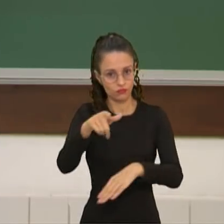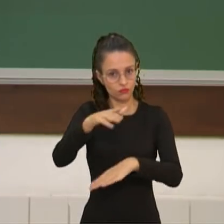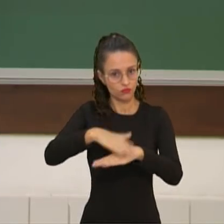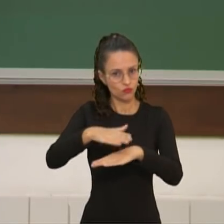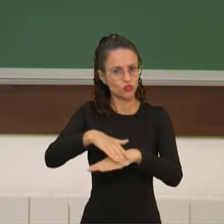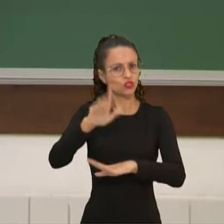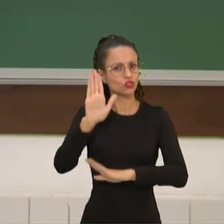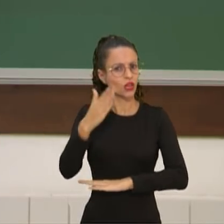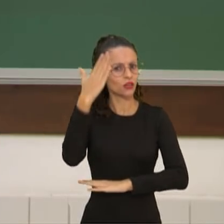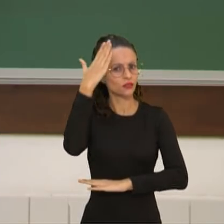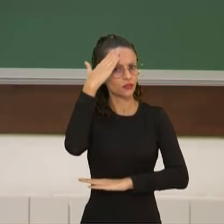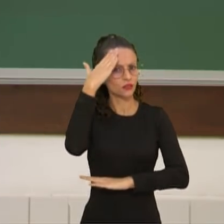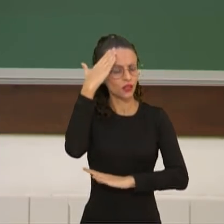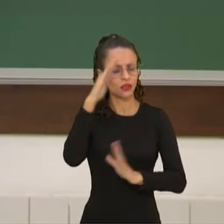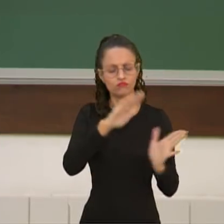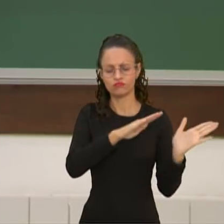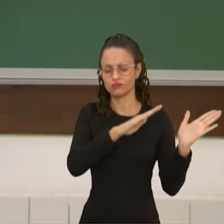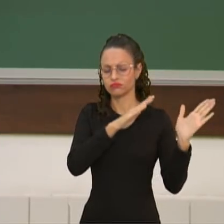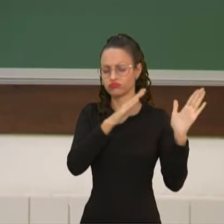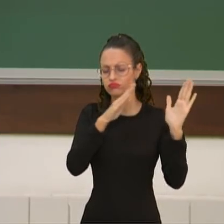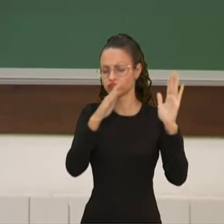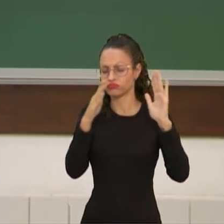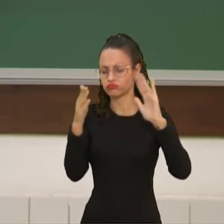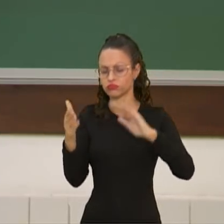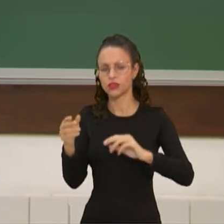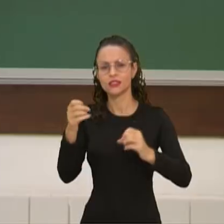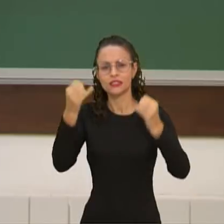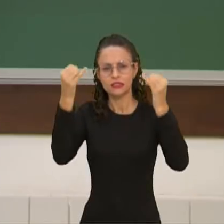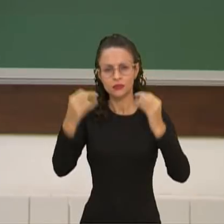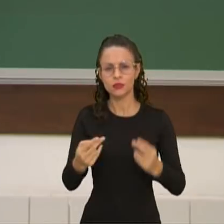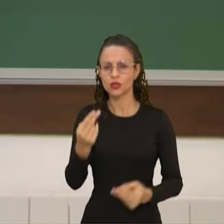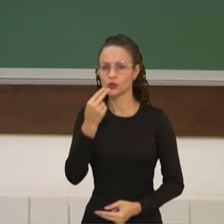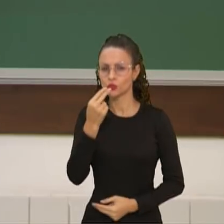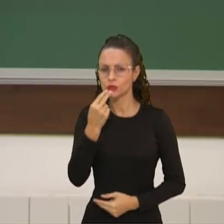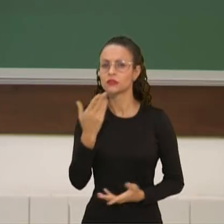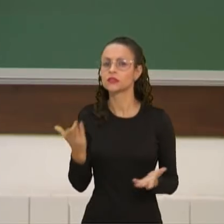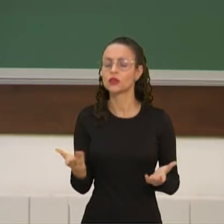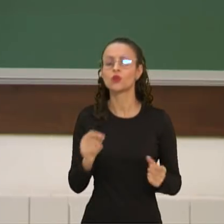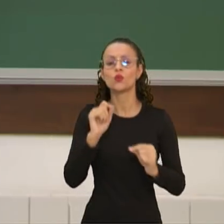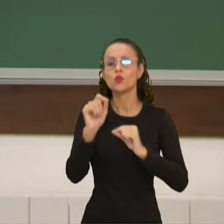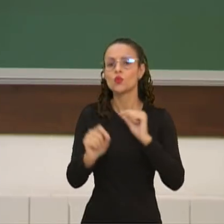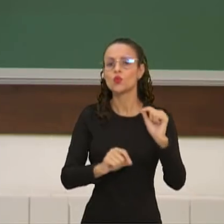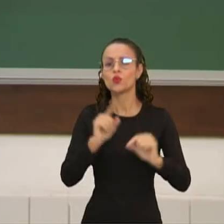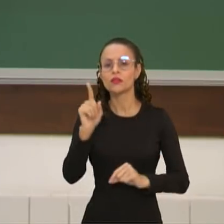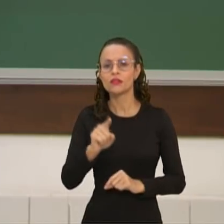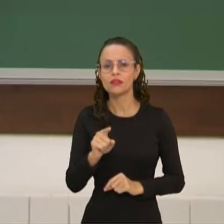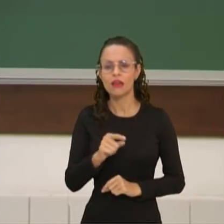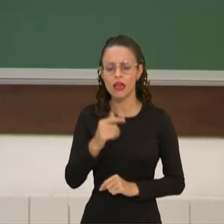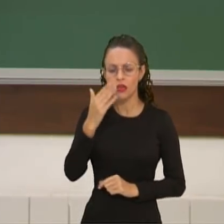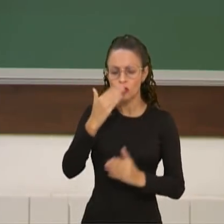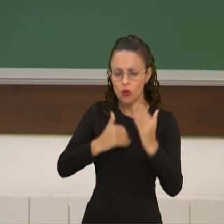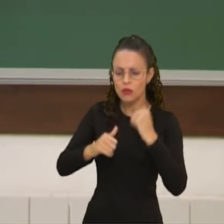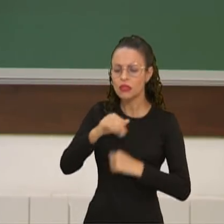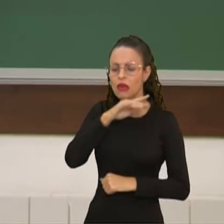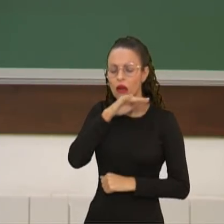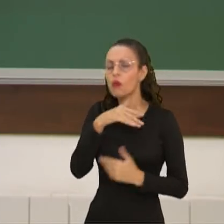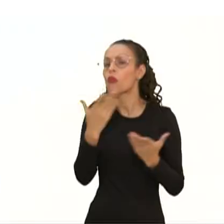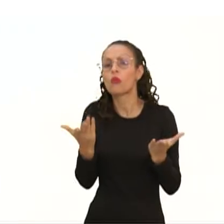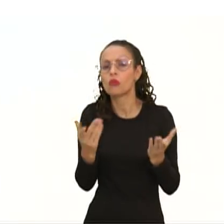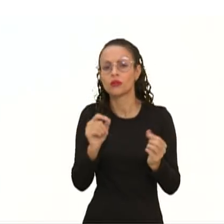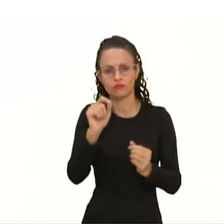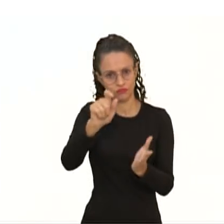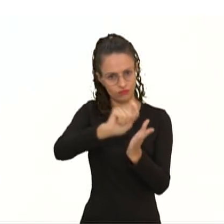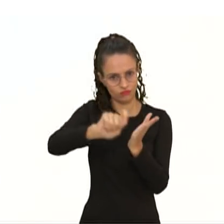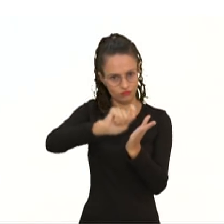já sabe, nós falamos várias aulas sobre nutrição. Então, o que seria na prática uma má alimentação? Escreve